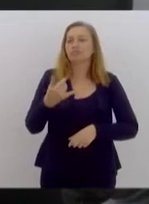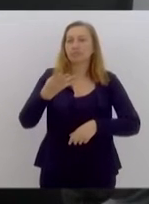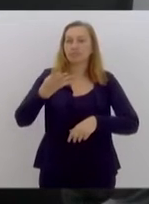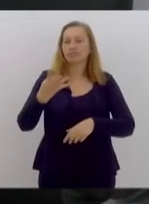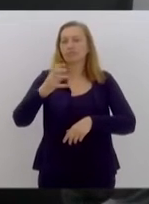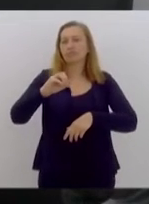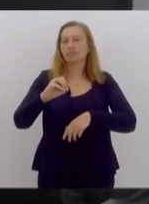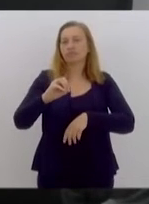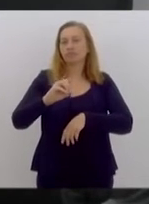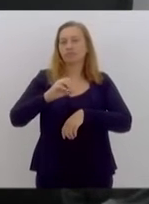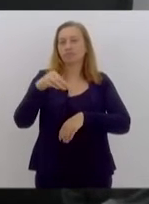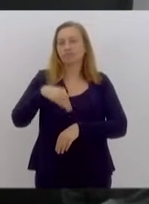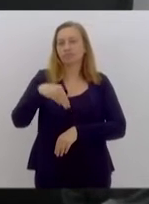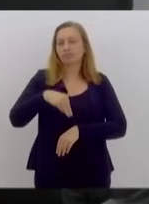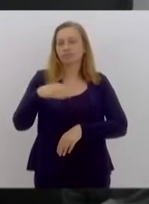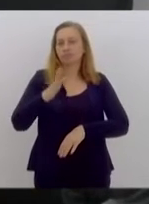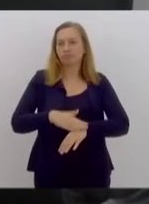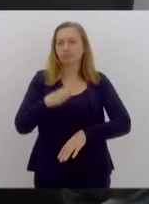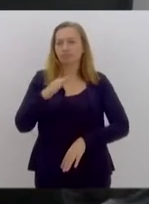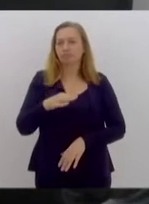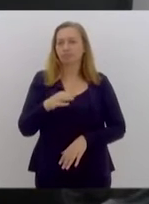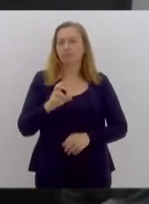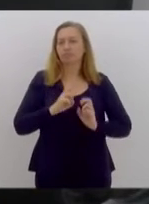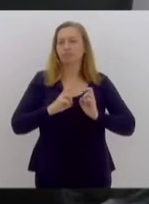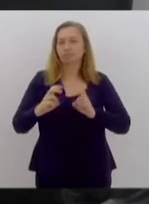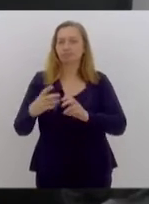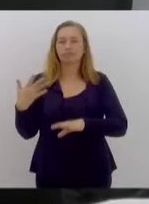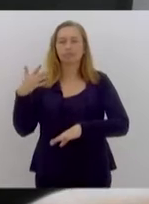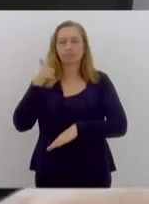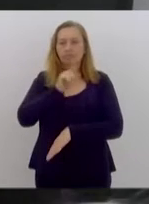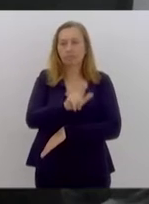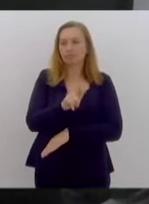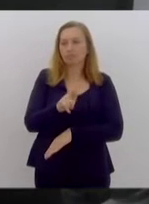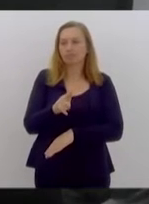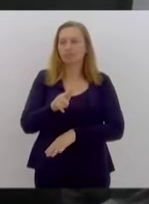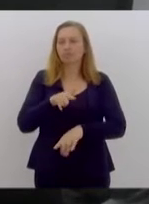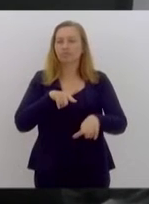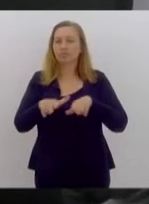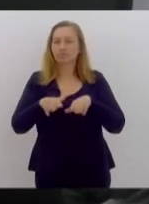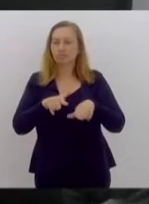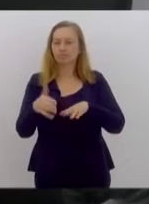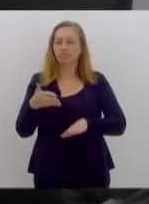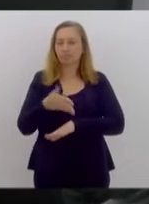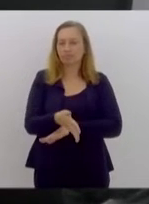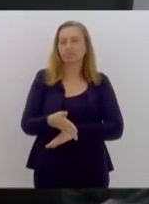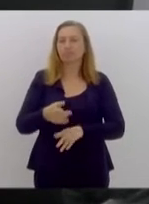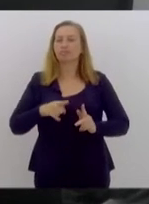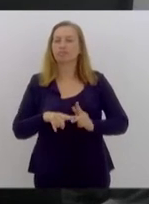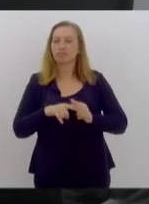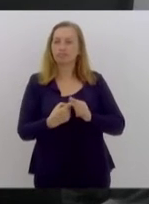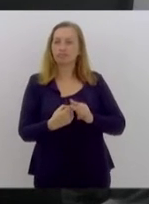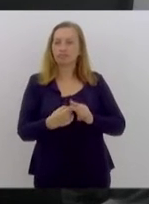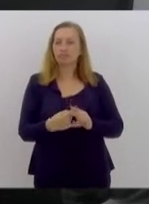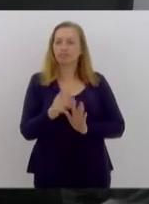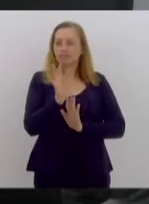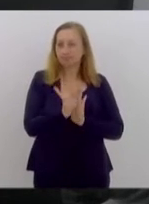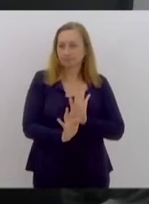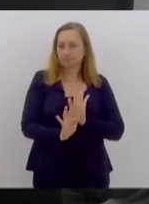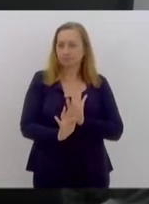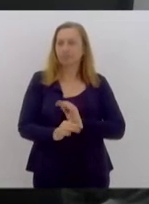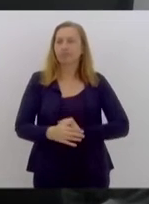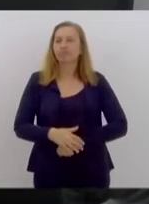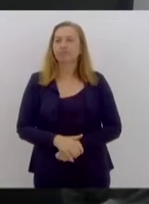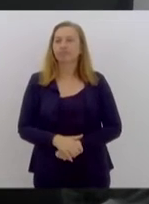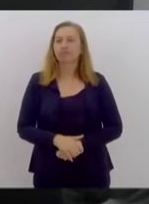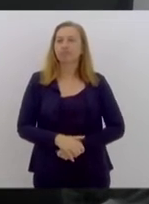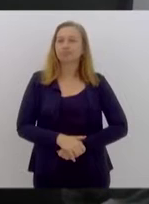não tem chegado para poder chegar o seu destino no seu trabalho então fiz essas alterações no texto que diz respeito à questão da